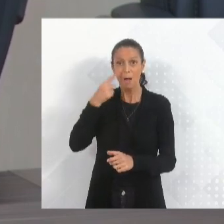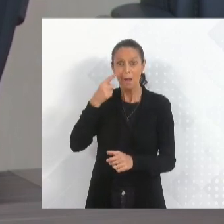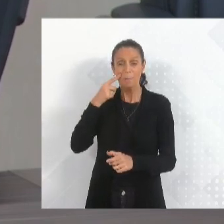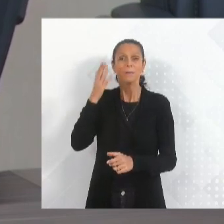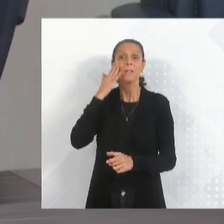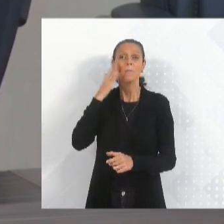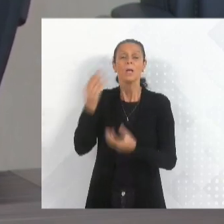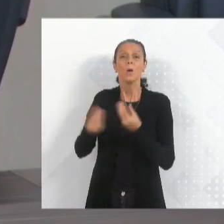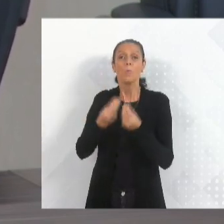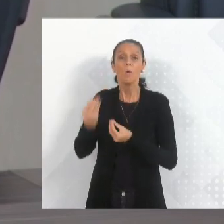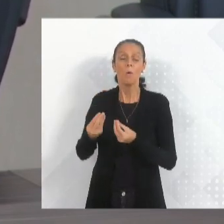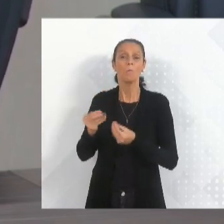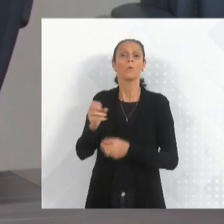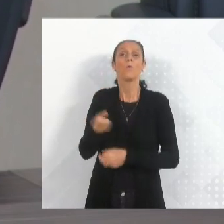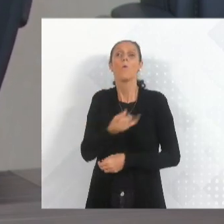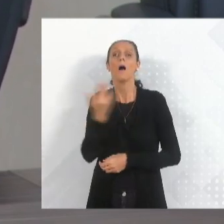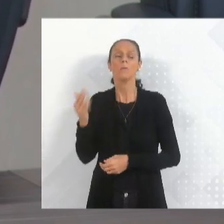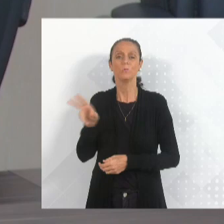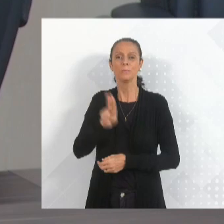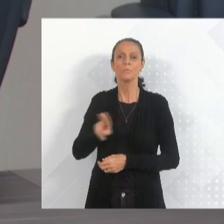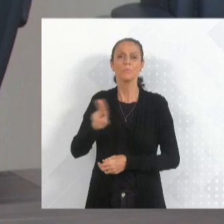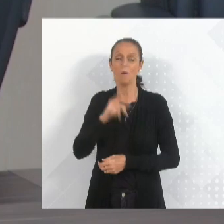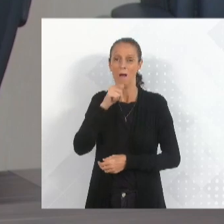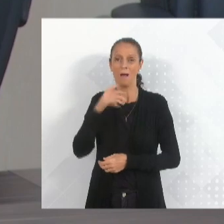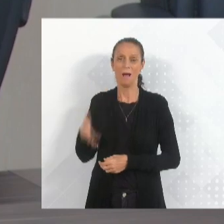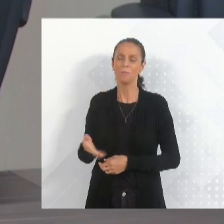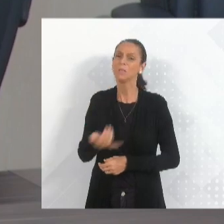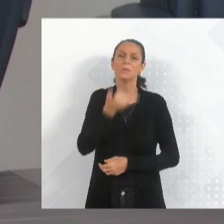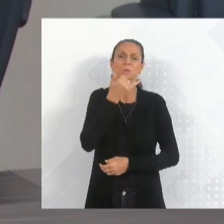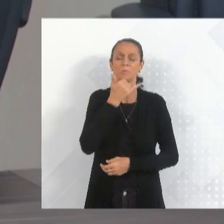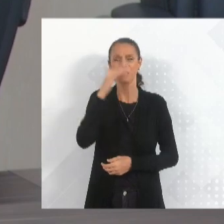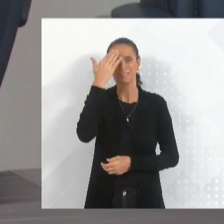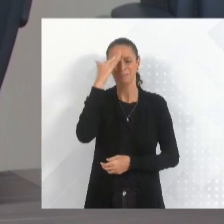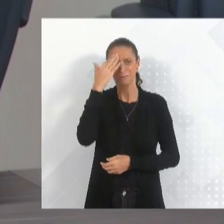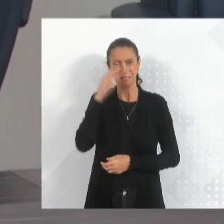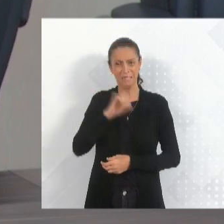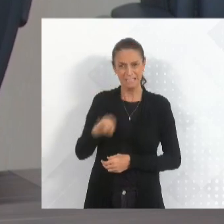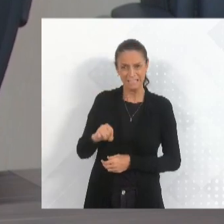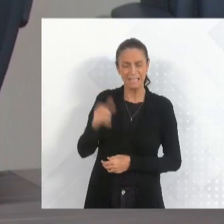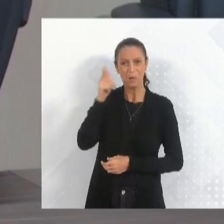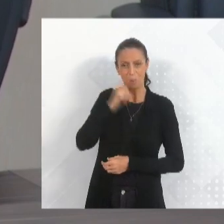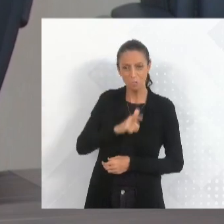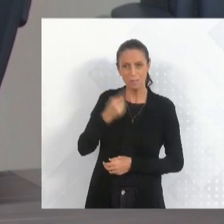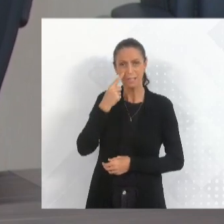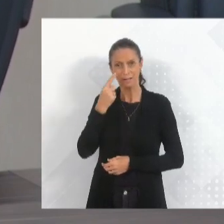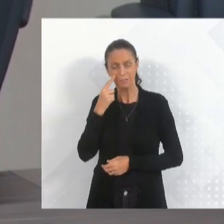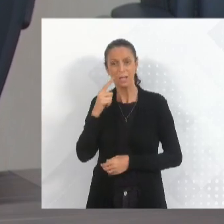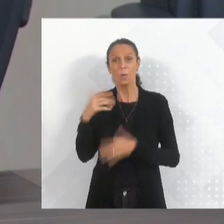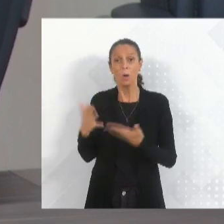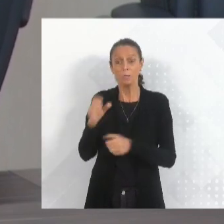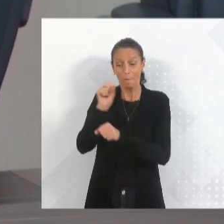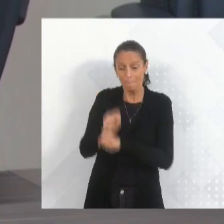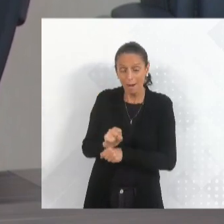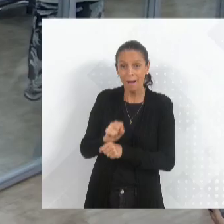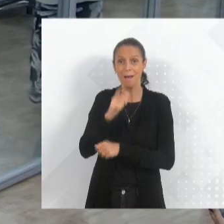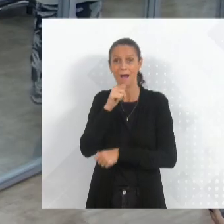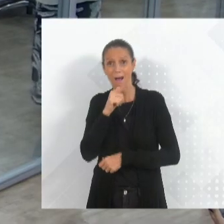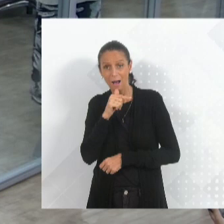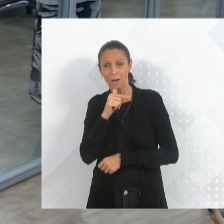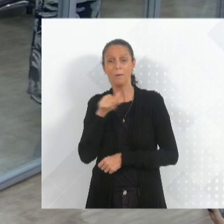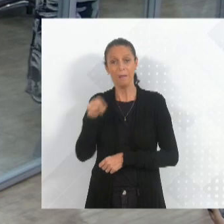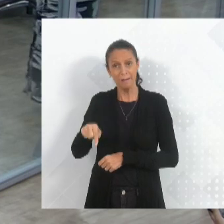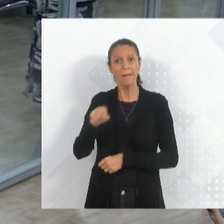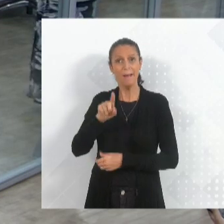indivíduo, da pessoa. Mas eu não entendi, desculpa, eu não entendi se ele consegue identificar ou não, mas ele é para identificar.